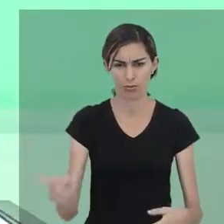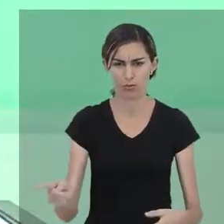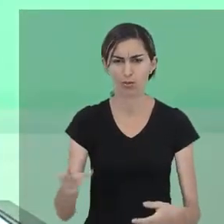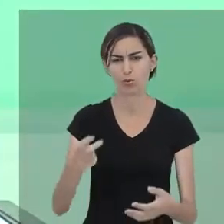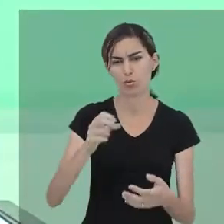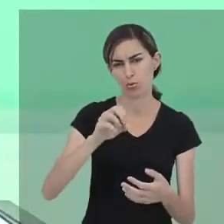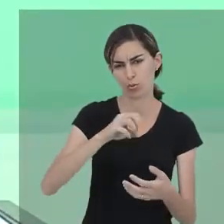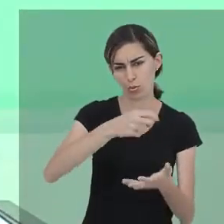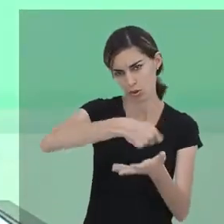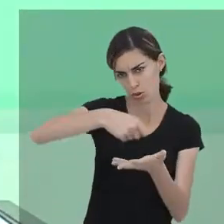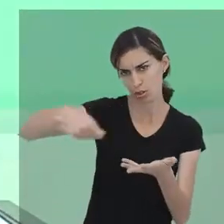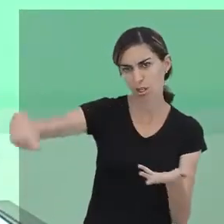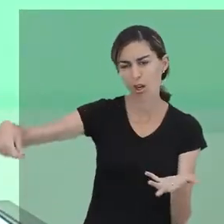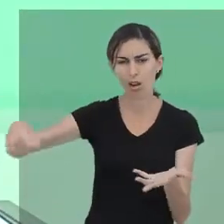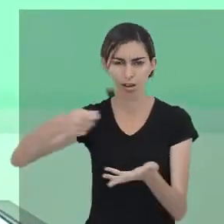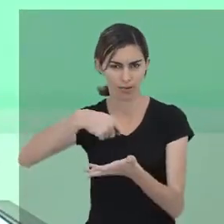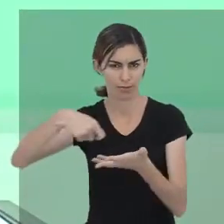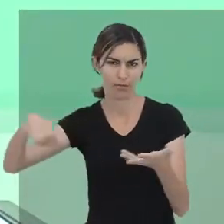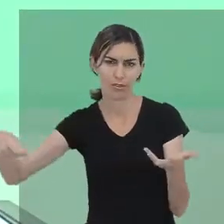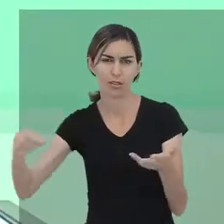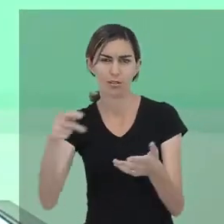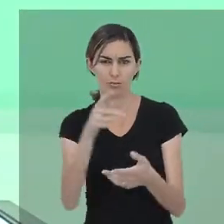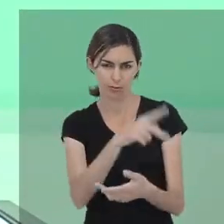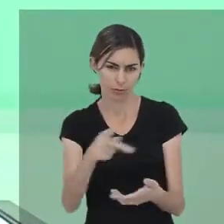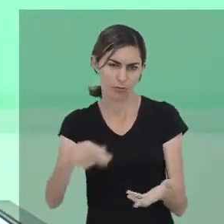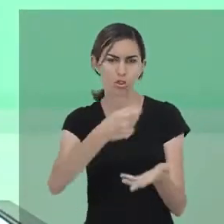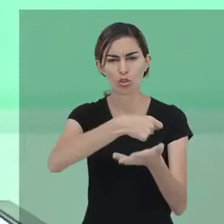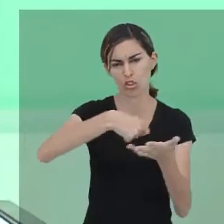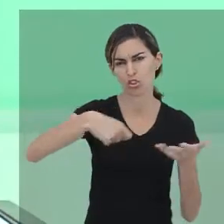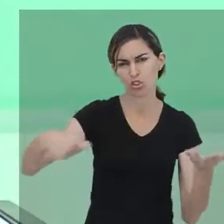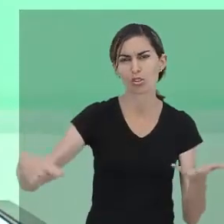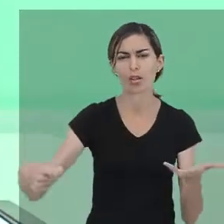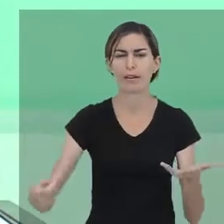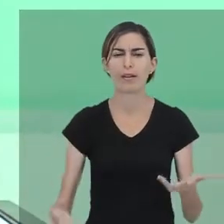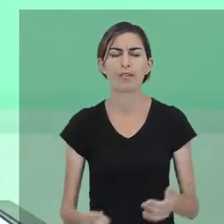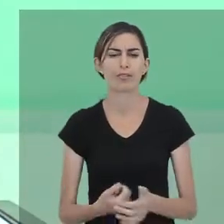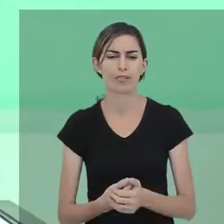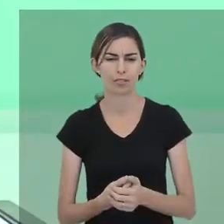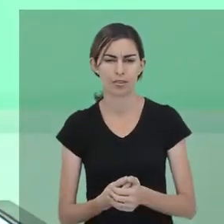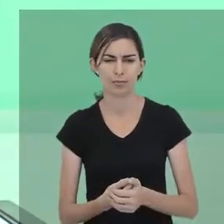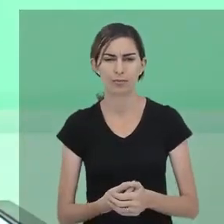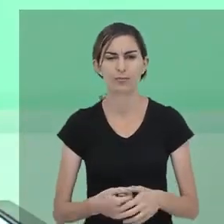Write, escrever, writer, escritor, e aí vai, ok?